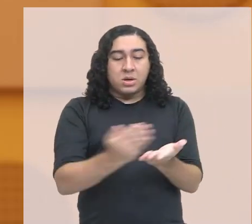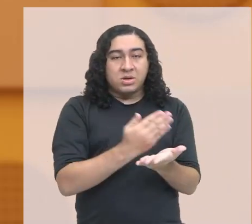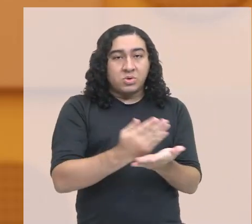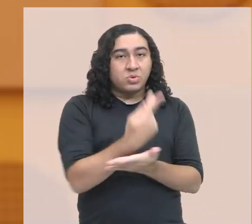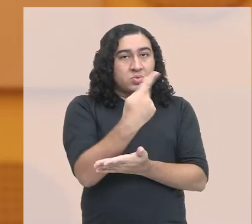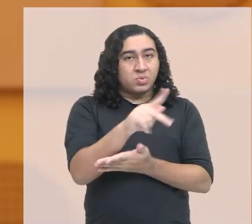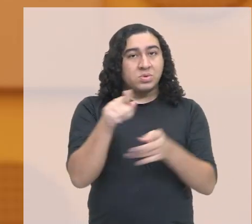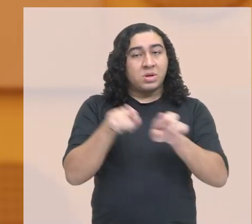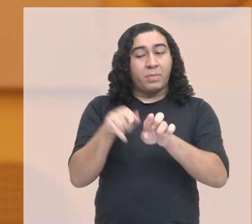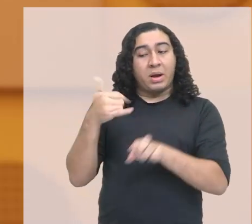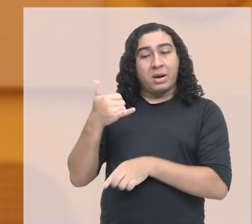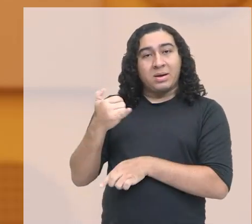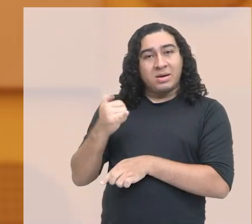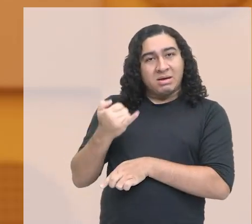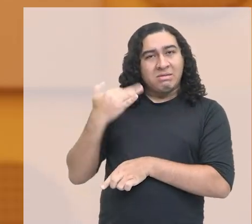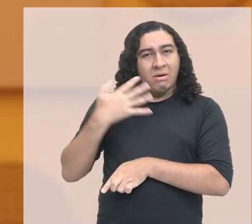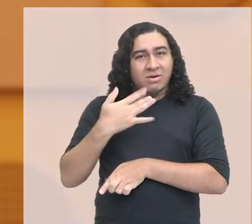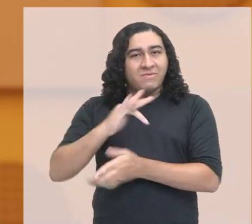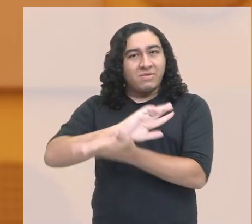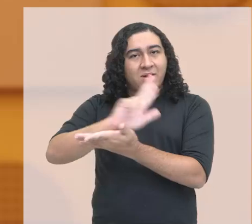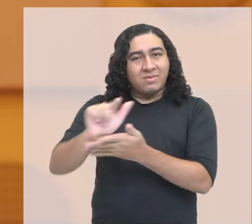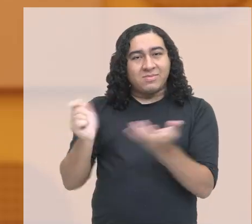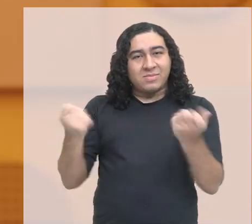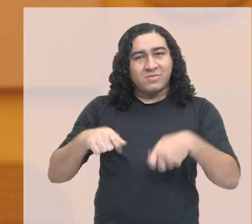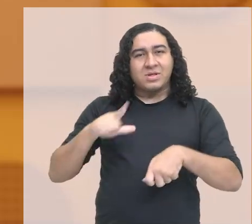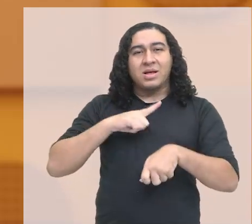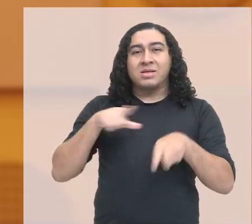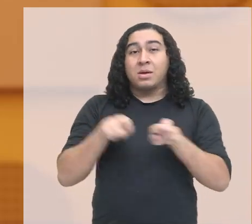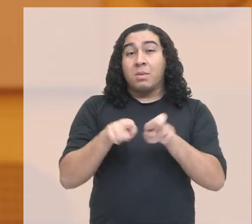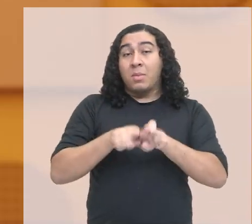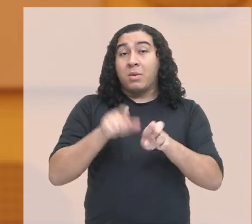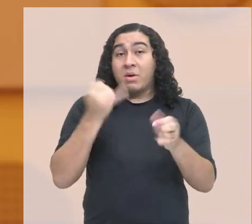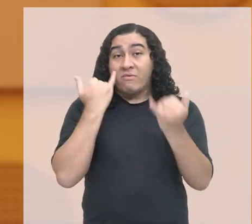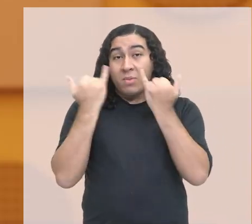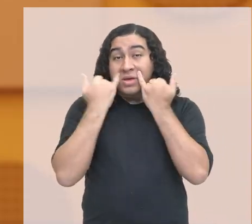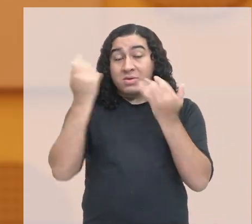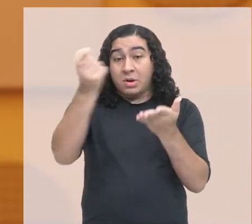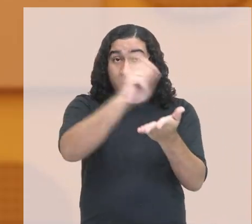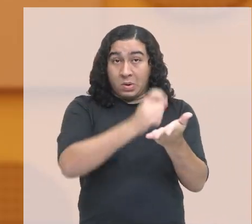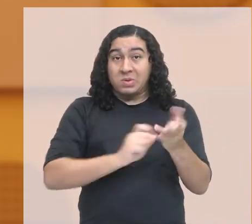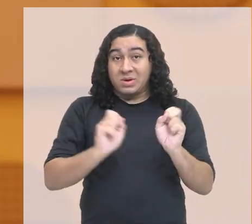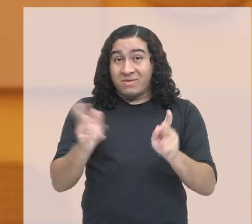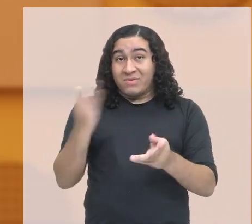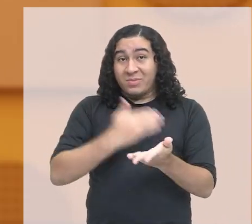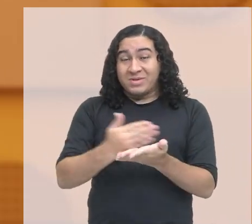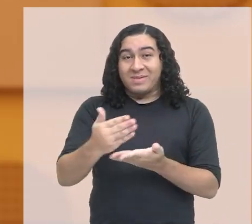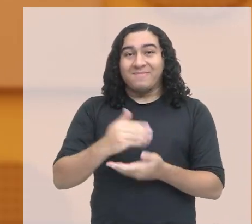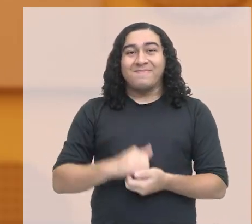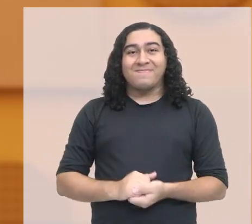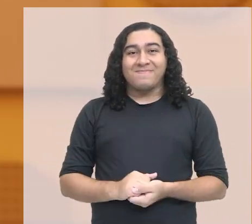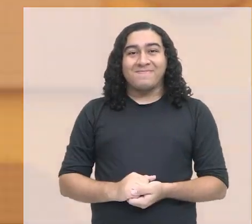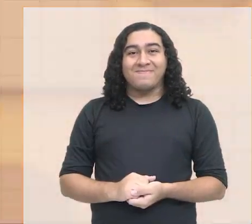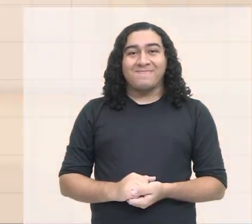caderno, suas canetas coloridas, tome nota dos pontos importantes e vamos à aula.